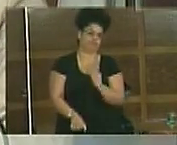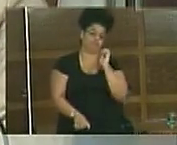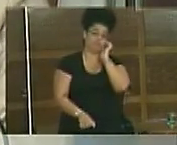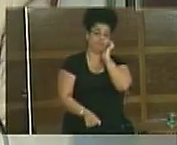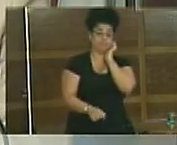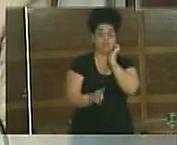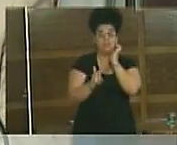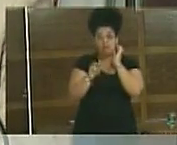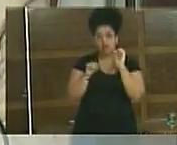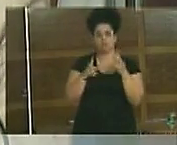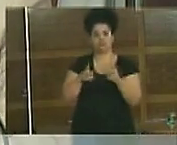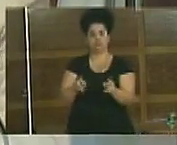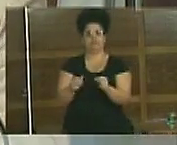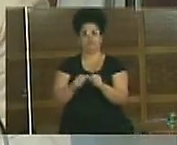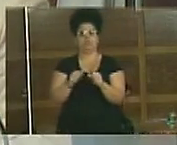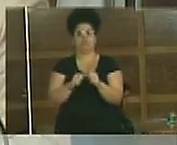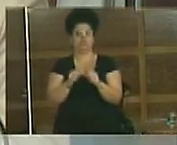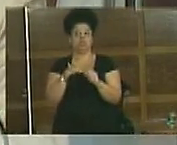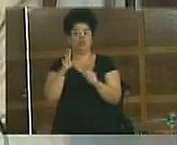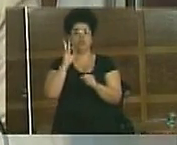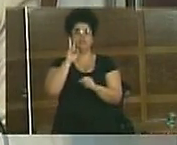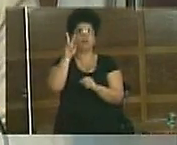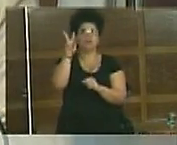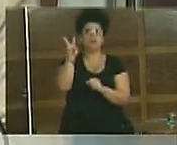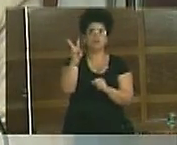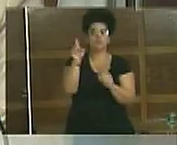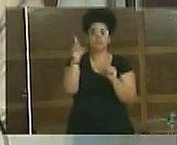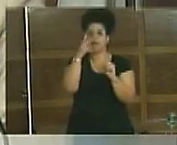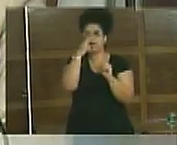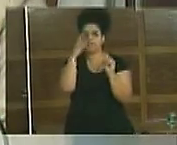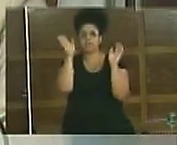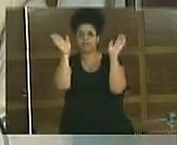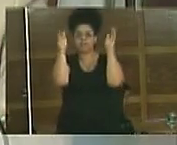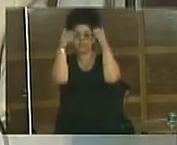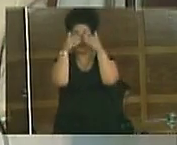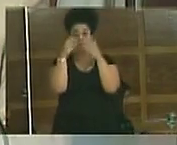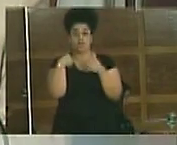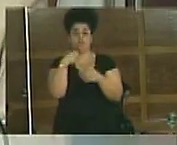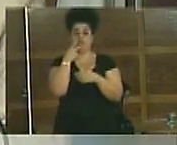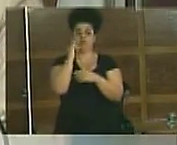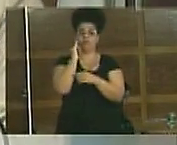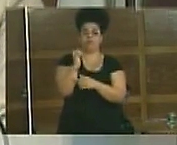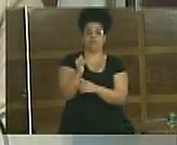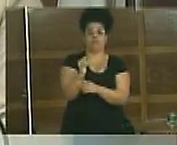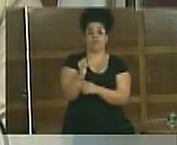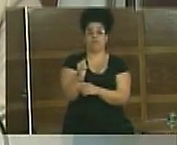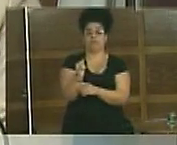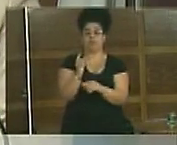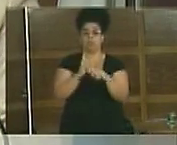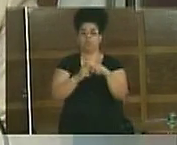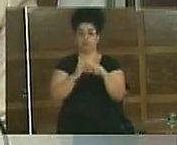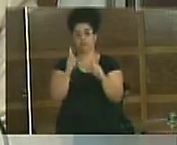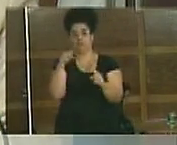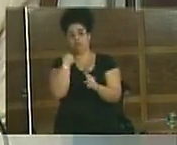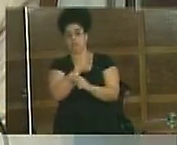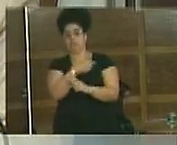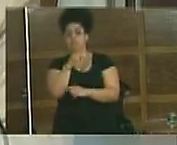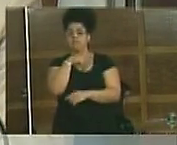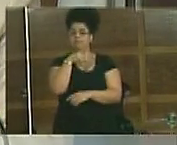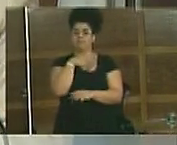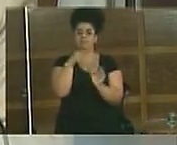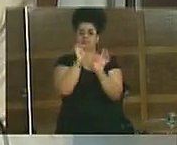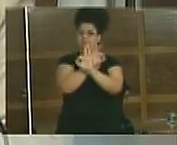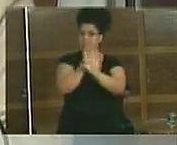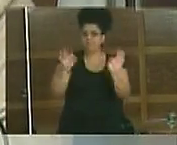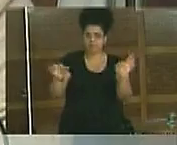E vão continuar lá com aquela cara de bobo, fechando os olhos? E aí eu digo para nós aqui também. Porque nós temos um